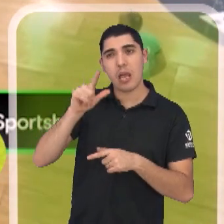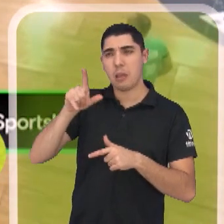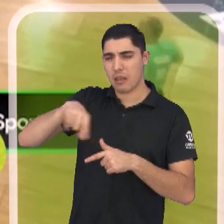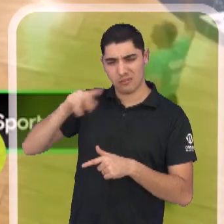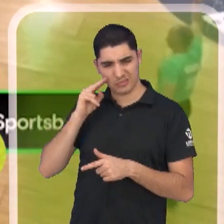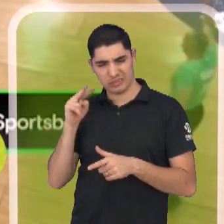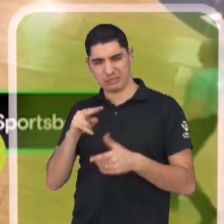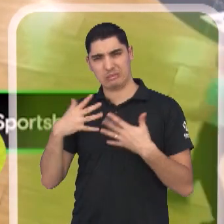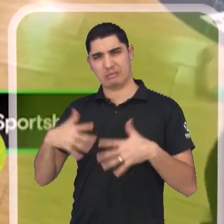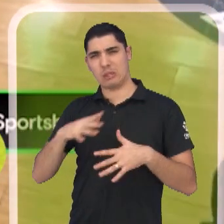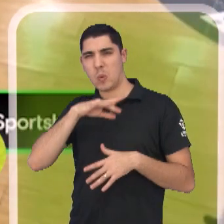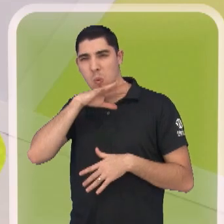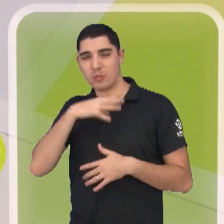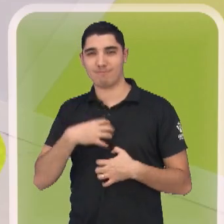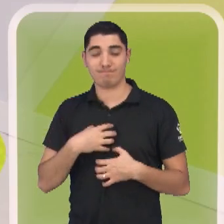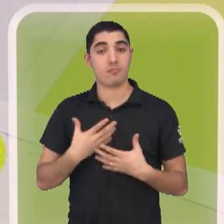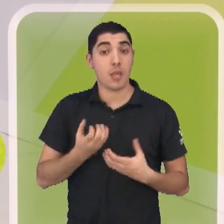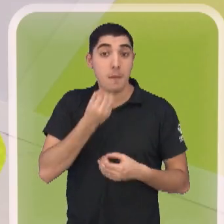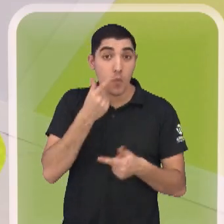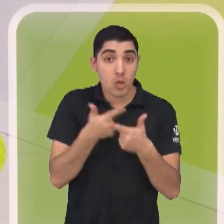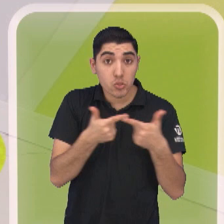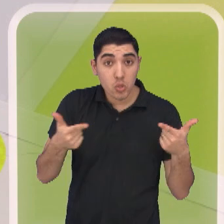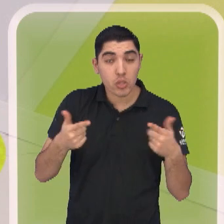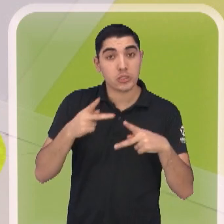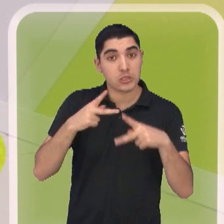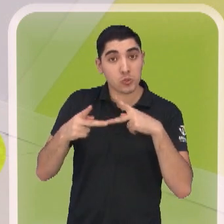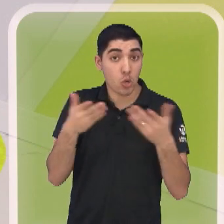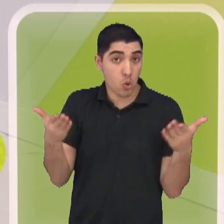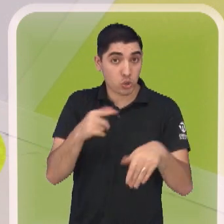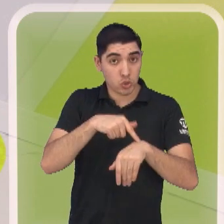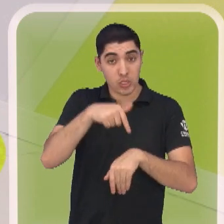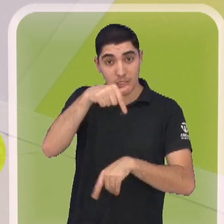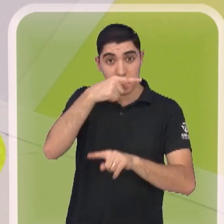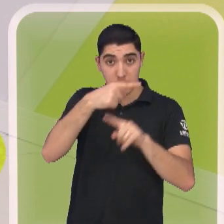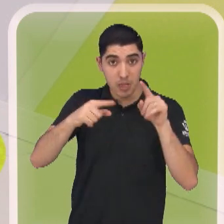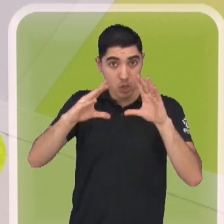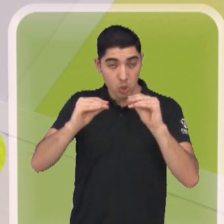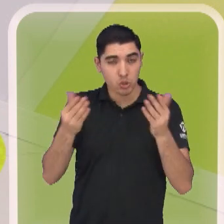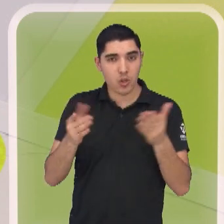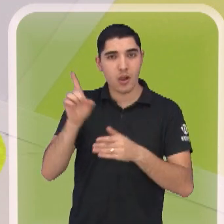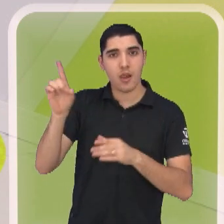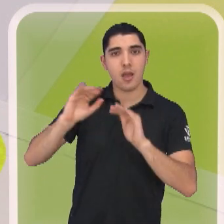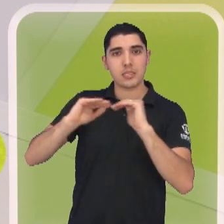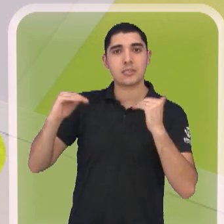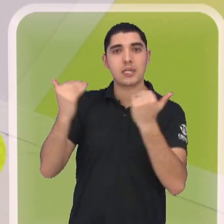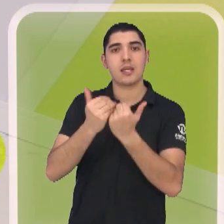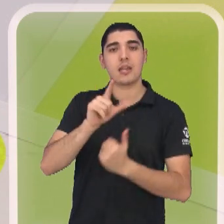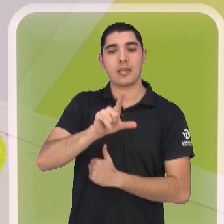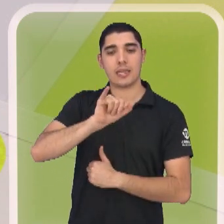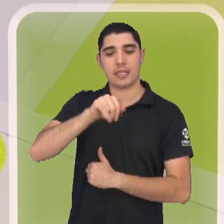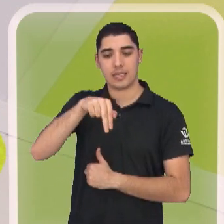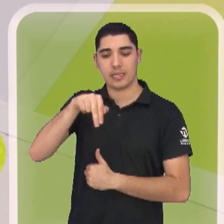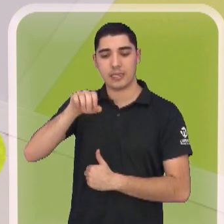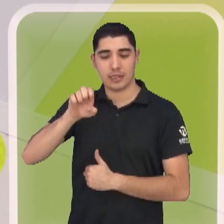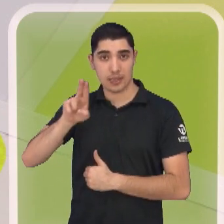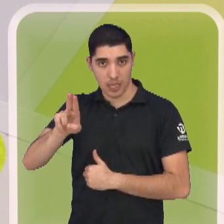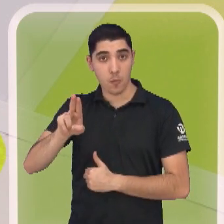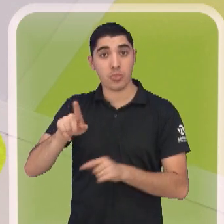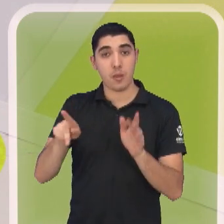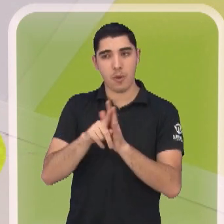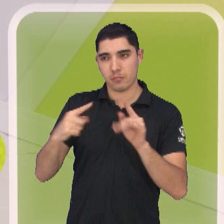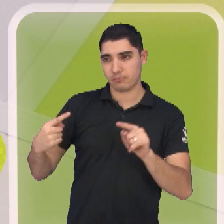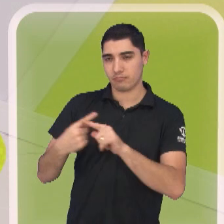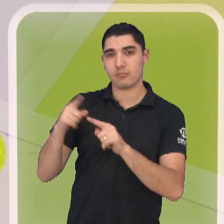muito bem então tá aí sorte para a equipe do São José hoje 7:30 da noite ginásio Lineu de Moura contra a equipe do Cerrado do Distrito Federal